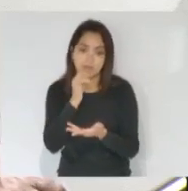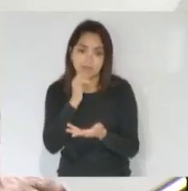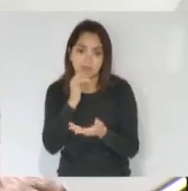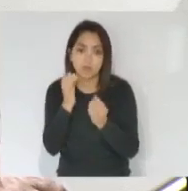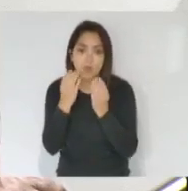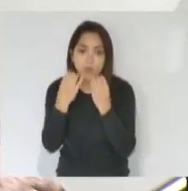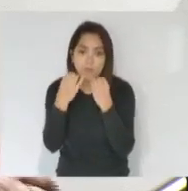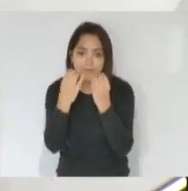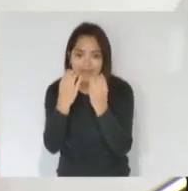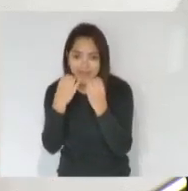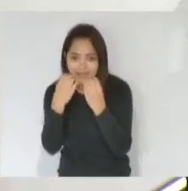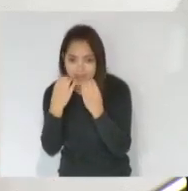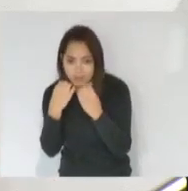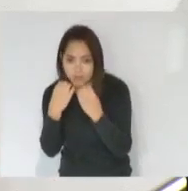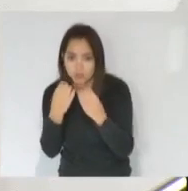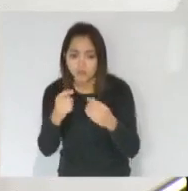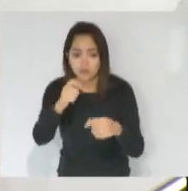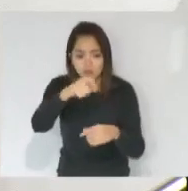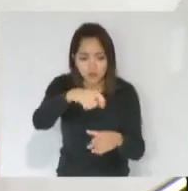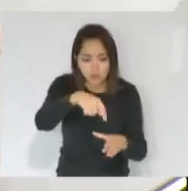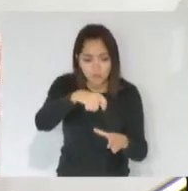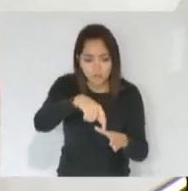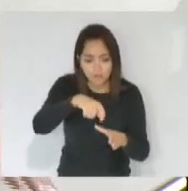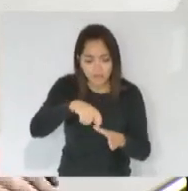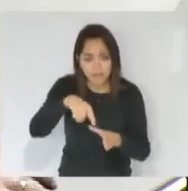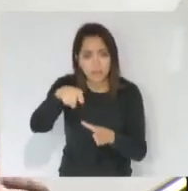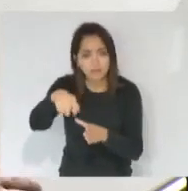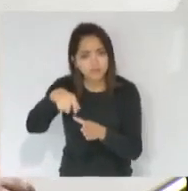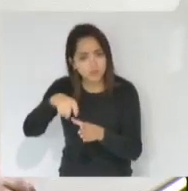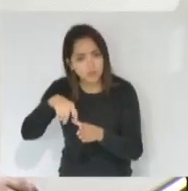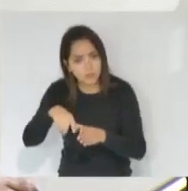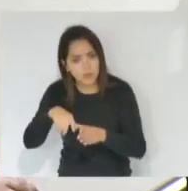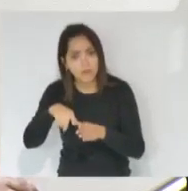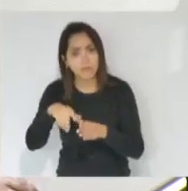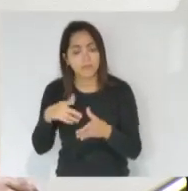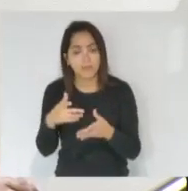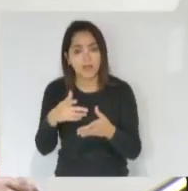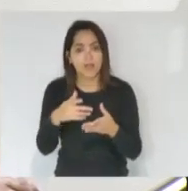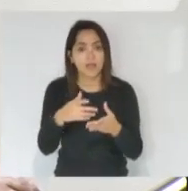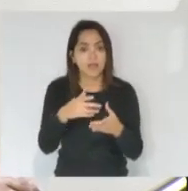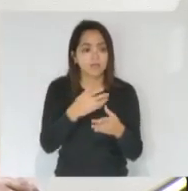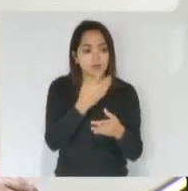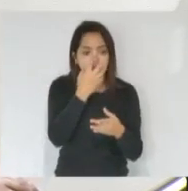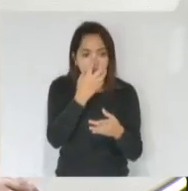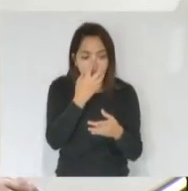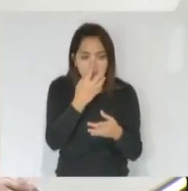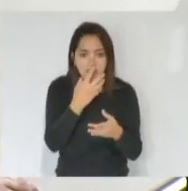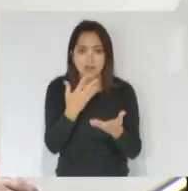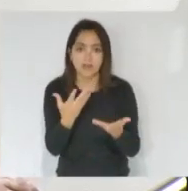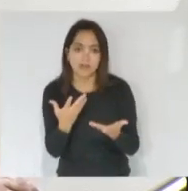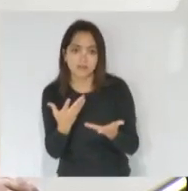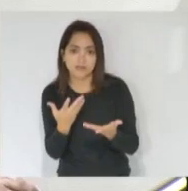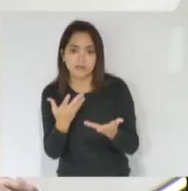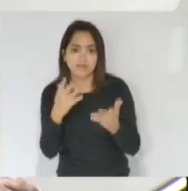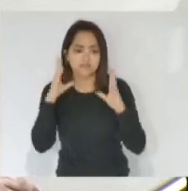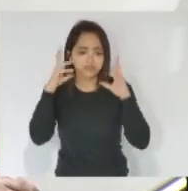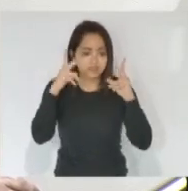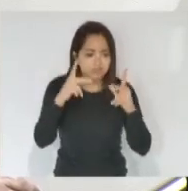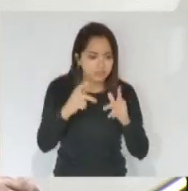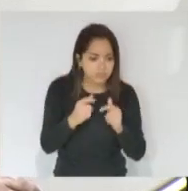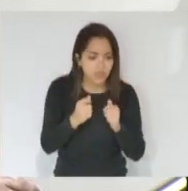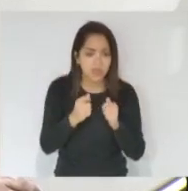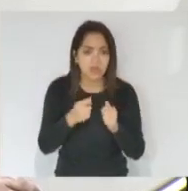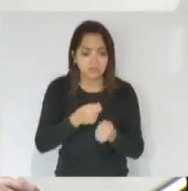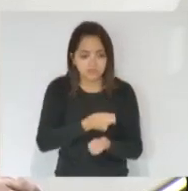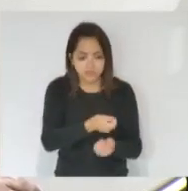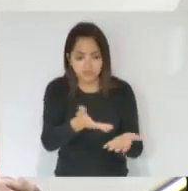que eu planto para alimentar os animais, não é possível que a gente tenha uma